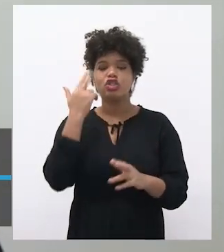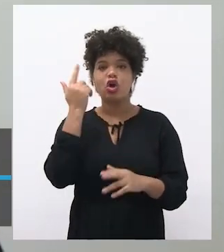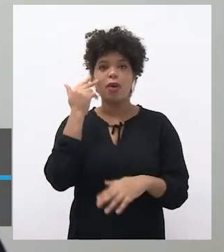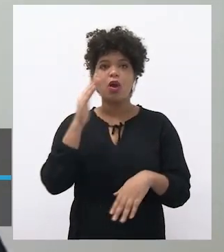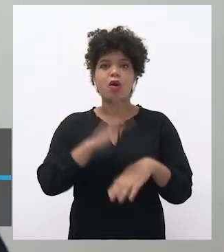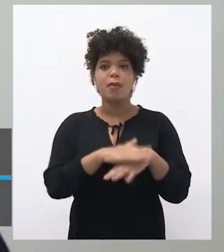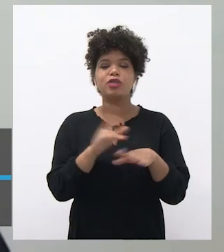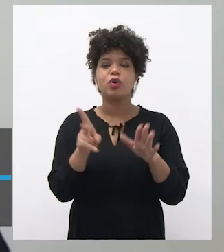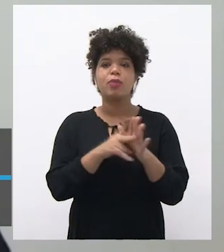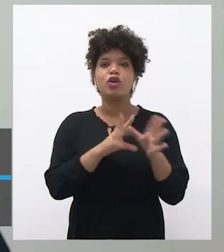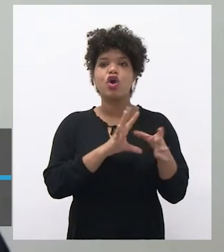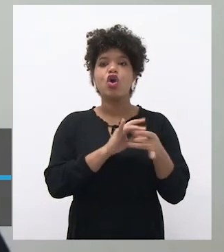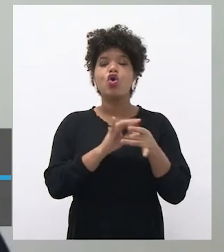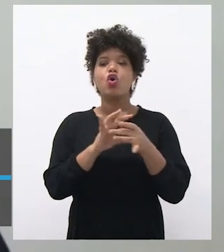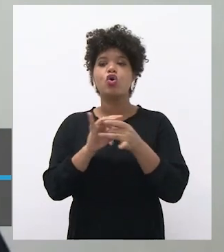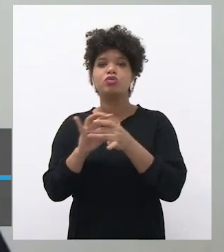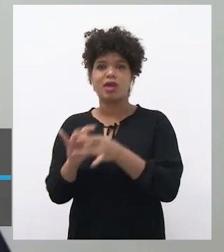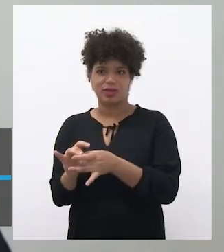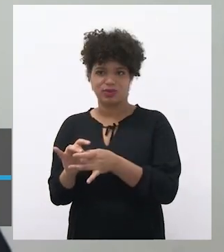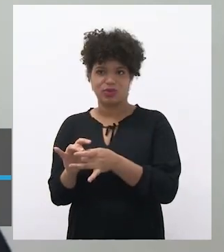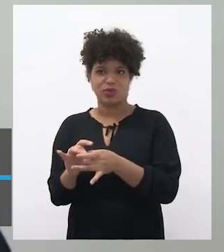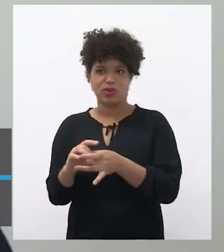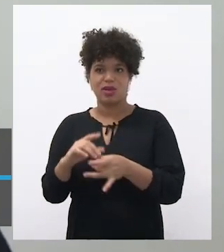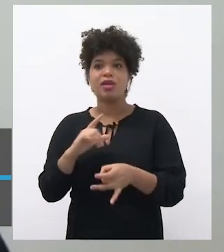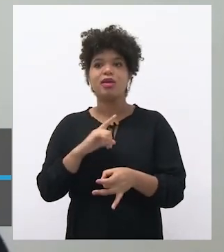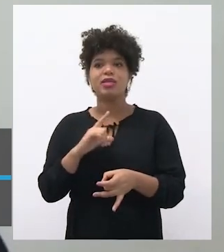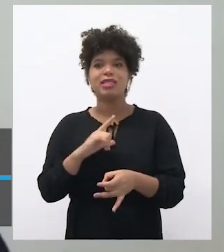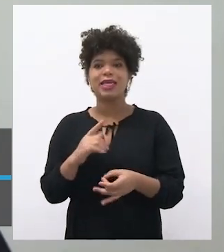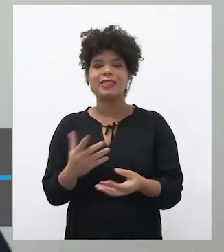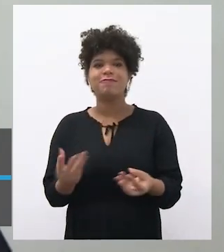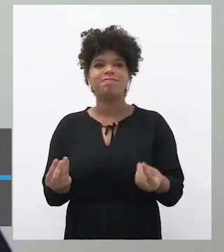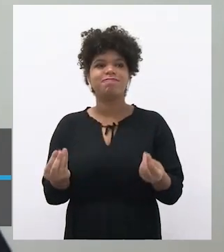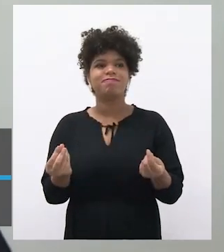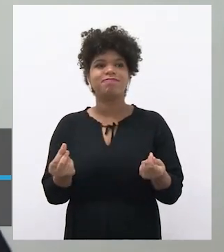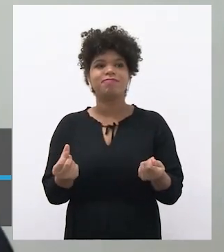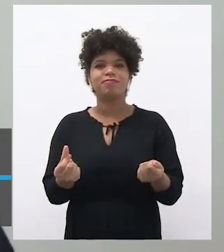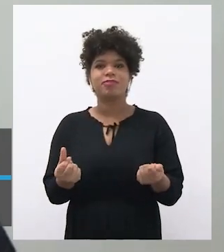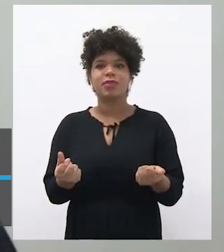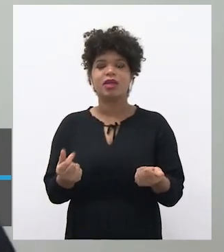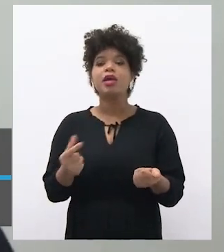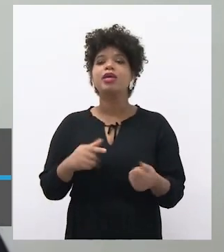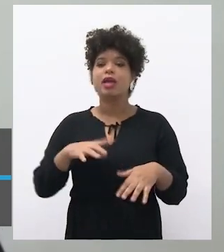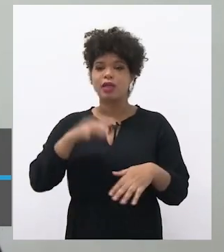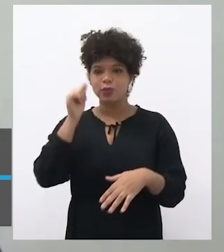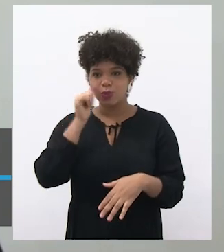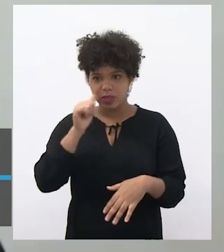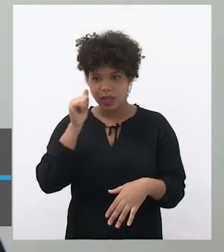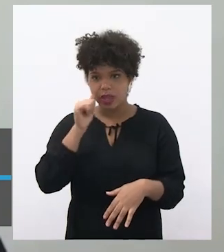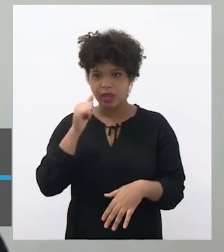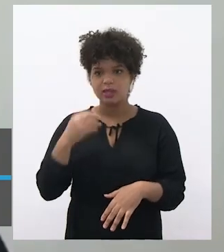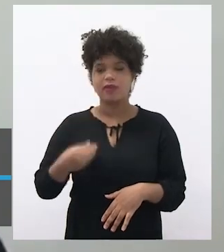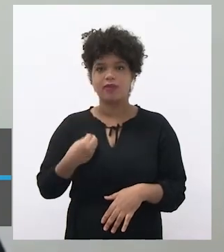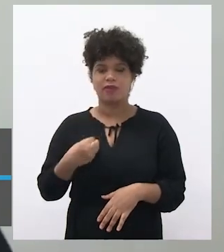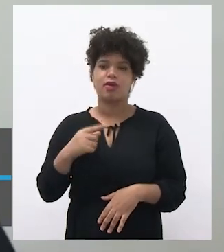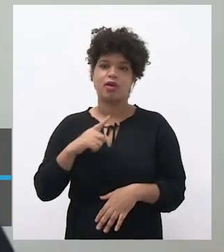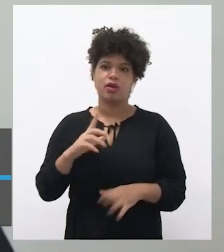crime de descumprimento de medida protetiva de urgência, que foi tipificado recentemente,